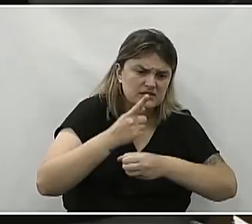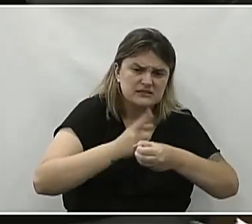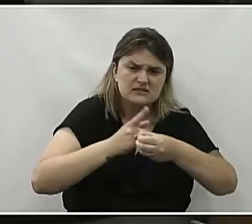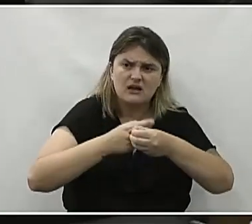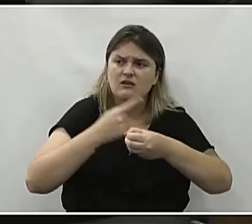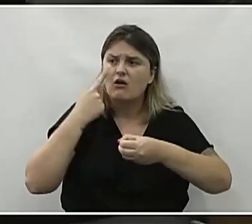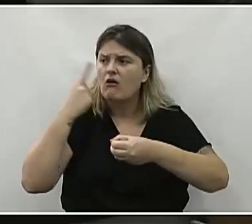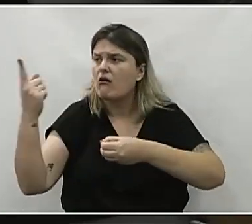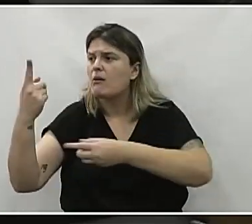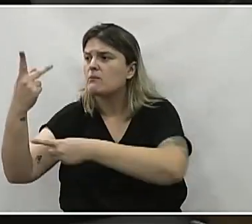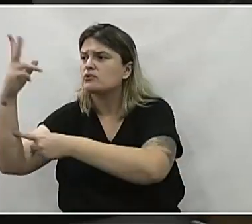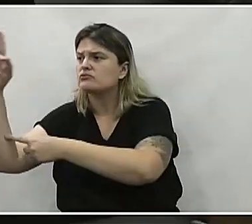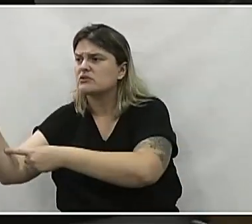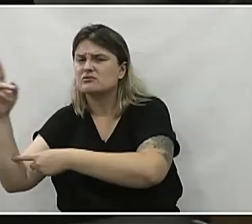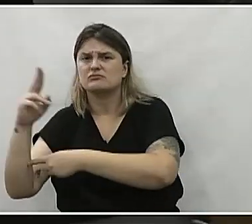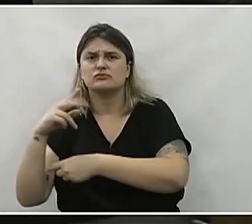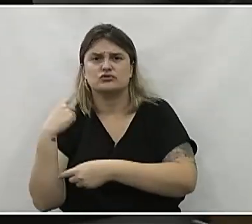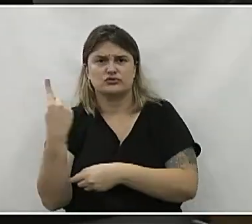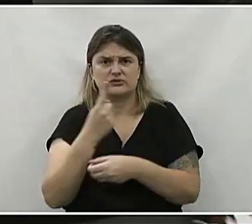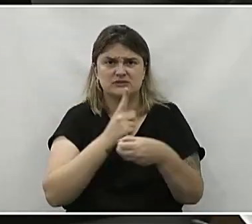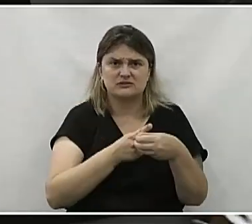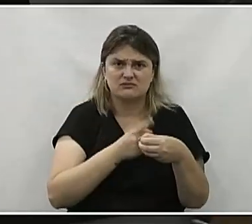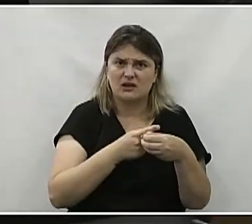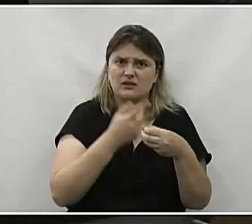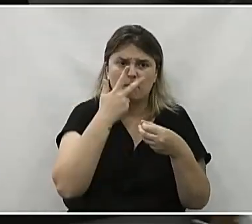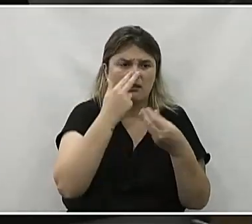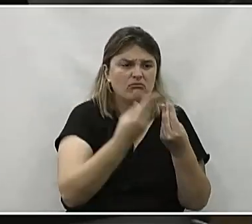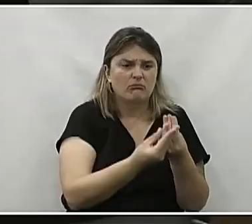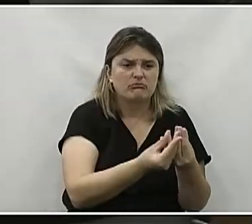vizinho unão da Vitória